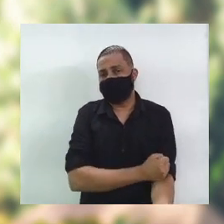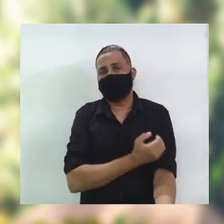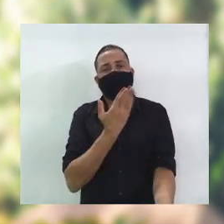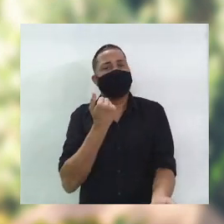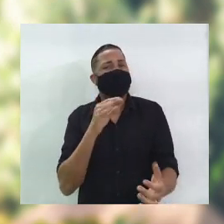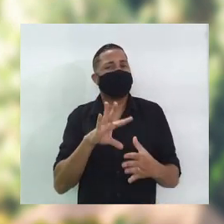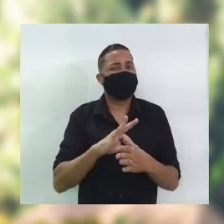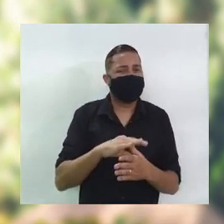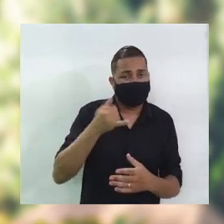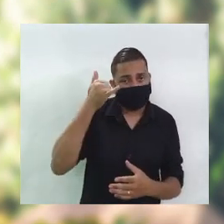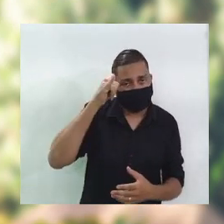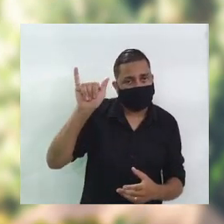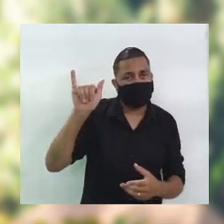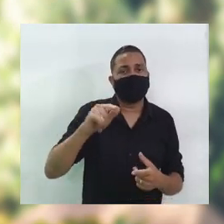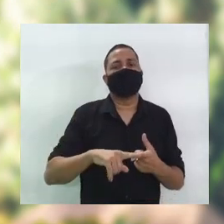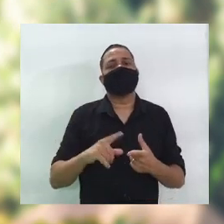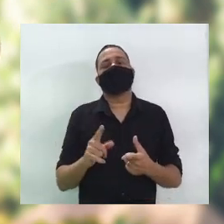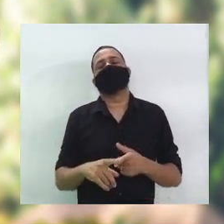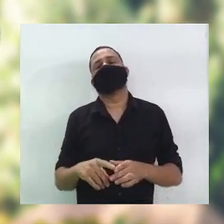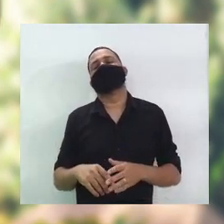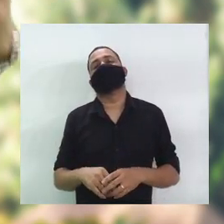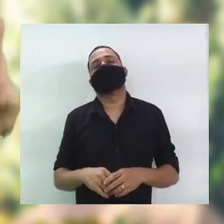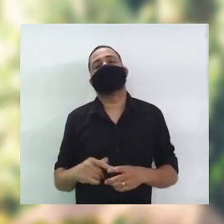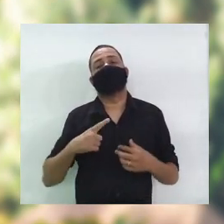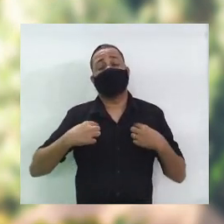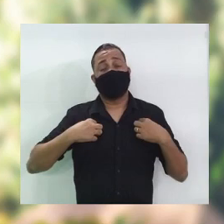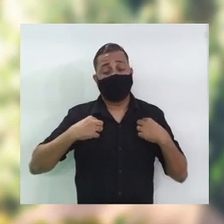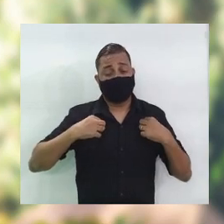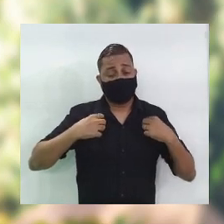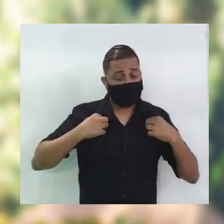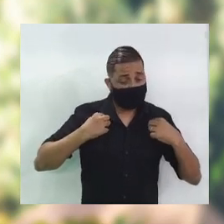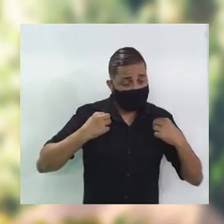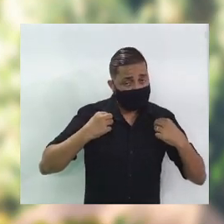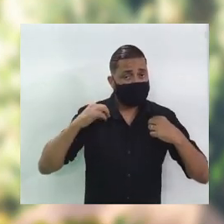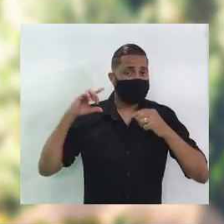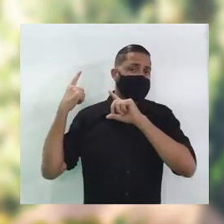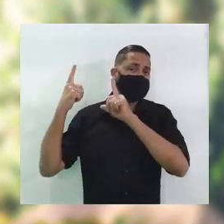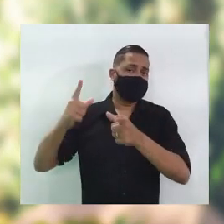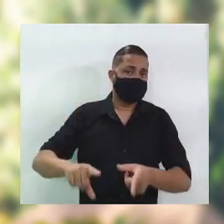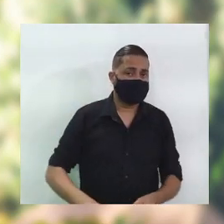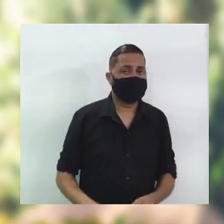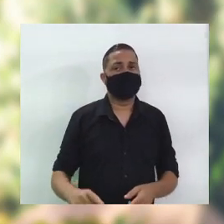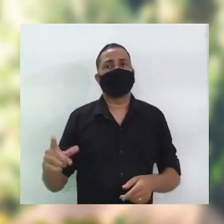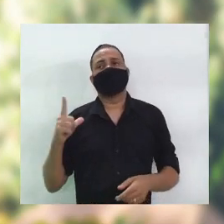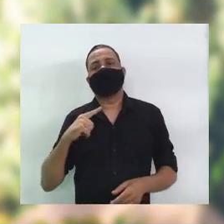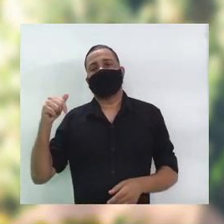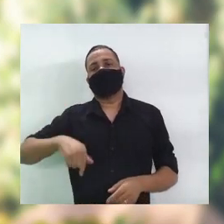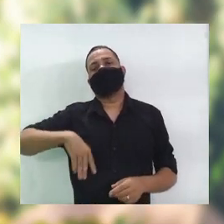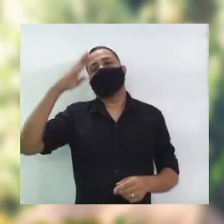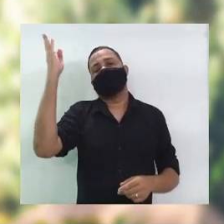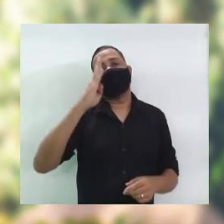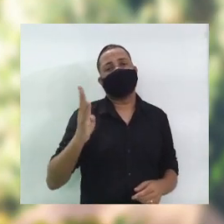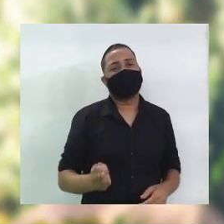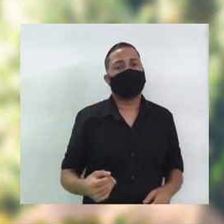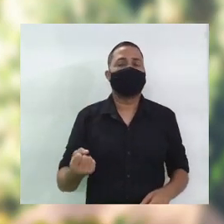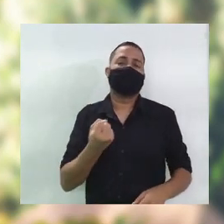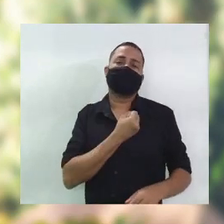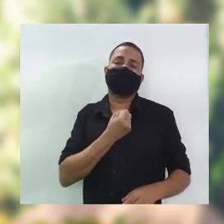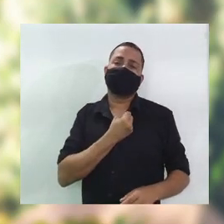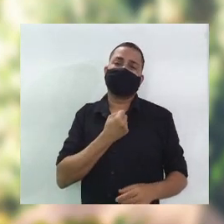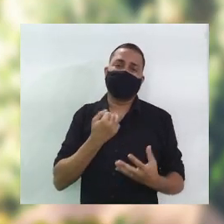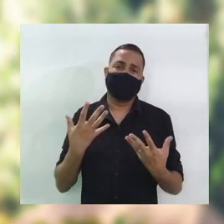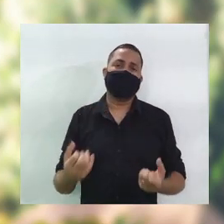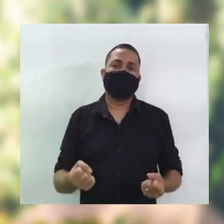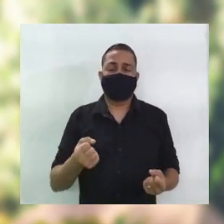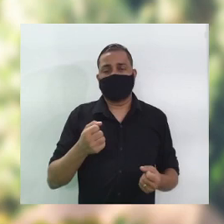comer carne, certo? Aqui nós temos as vestes tradicionais. Nós temos aqui no Brasil o número de